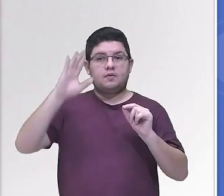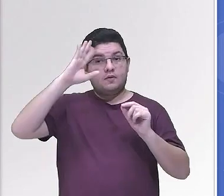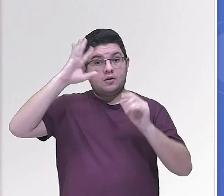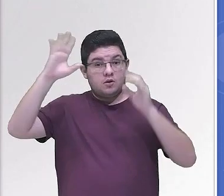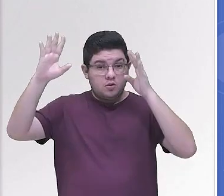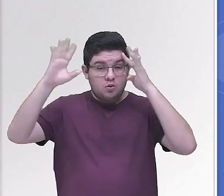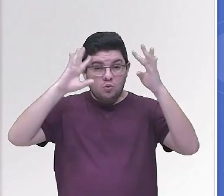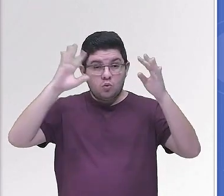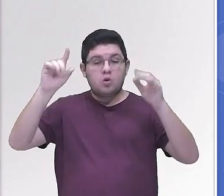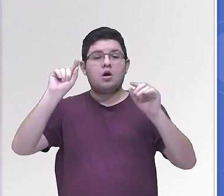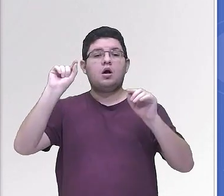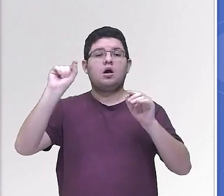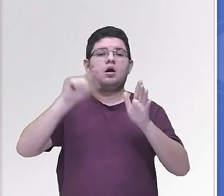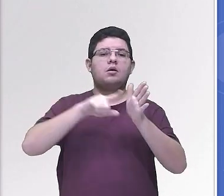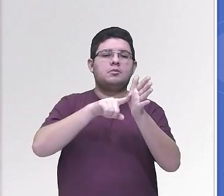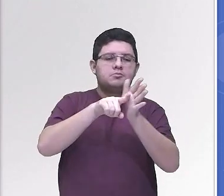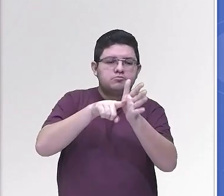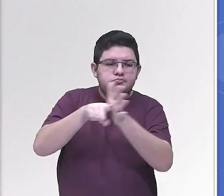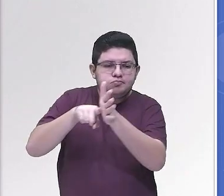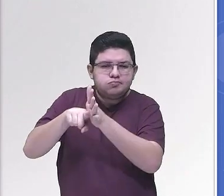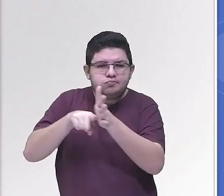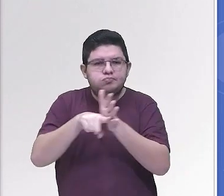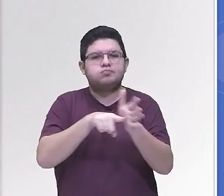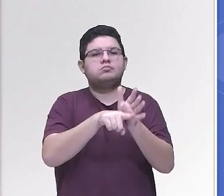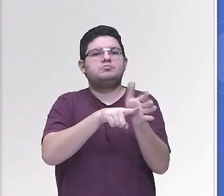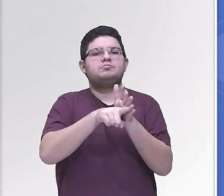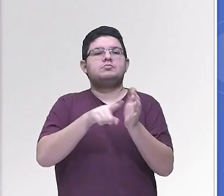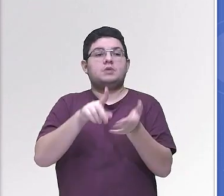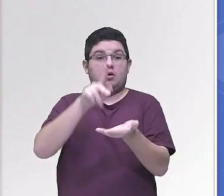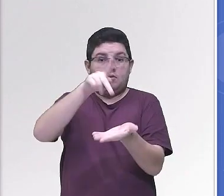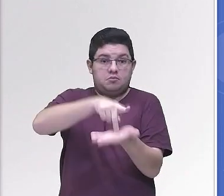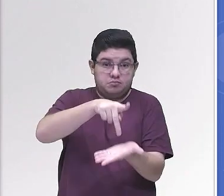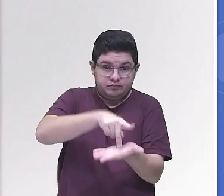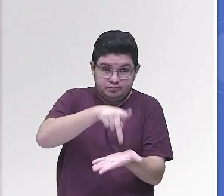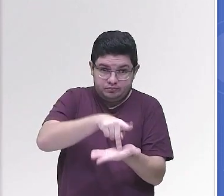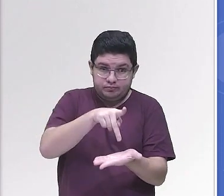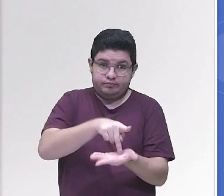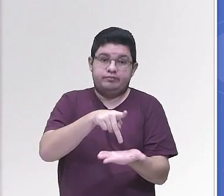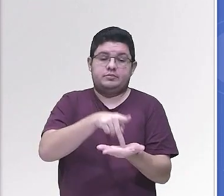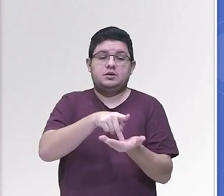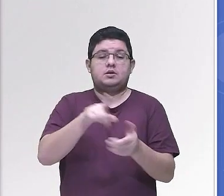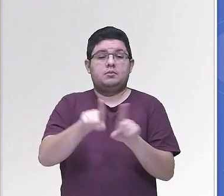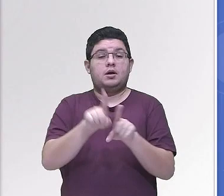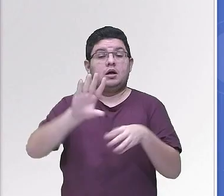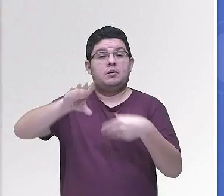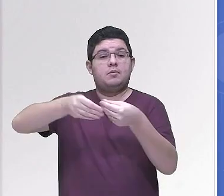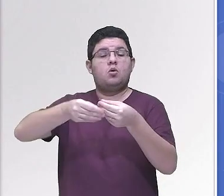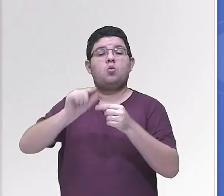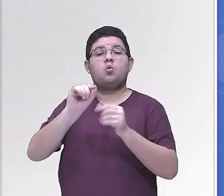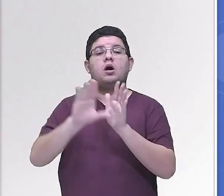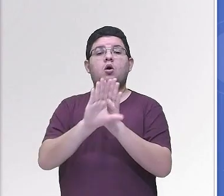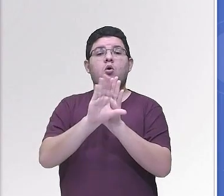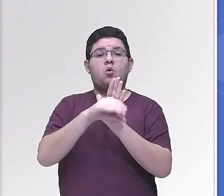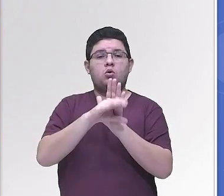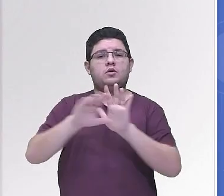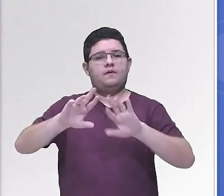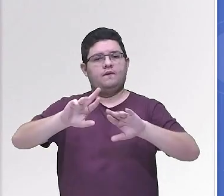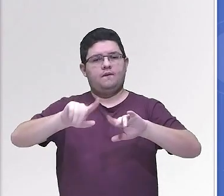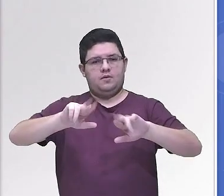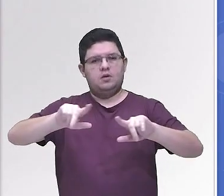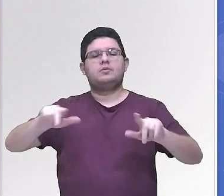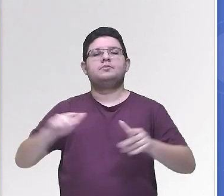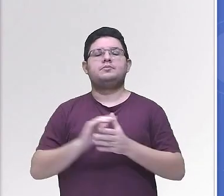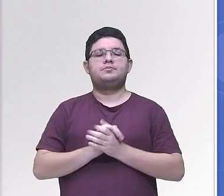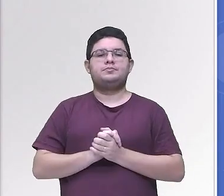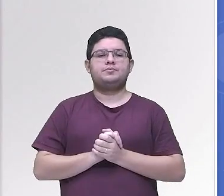pensamento investigativo, embasado na realidade e fundamentado em conceitos profundos.